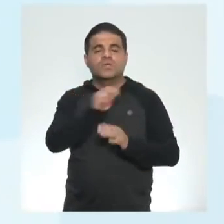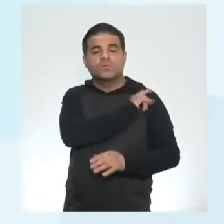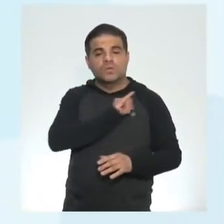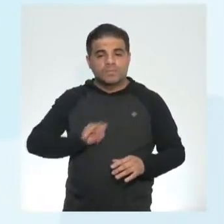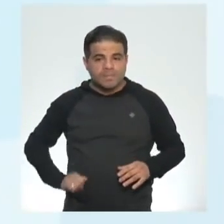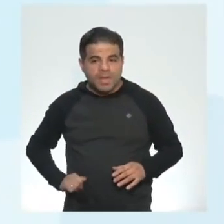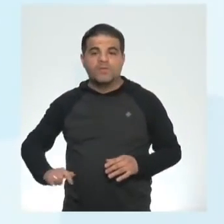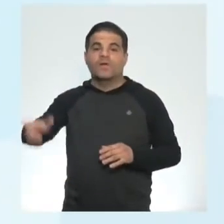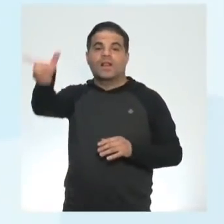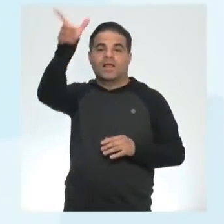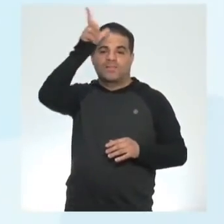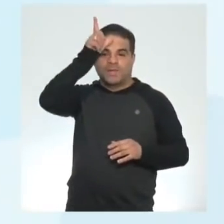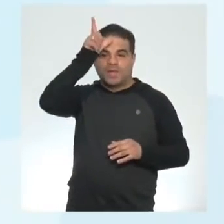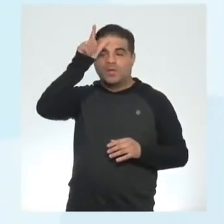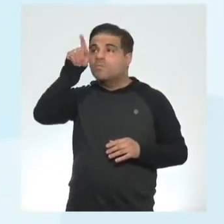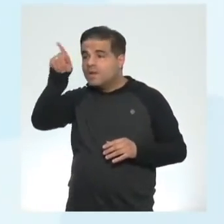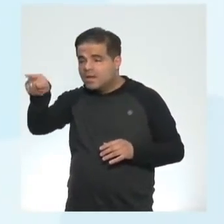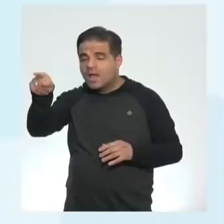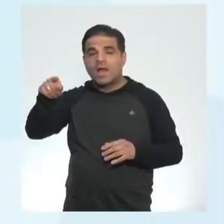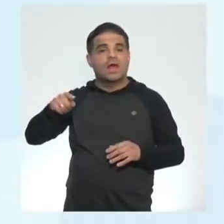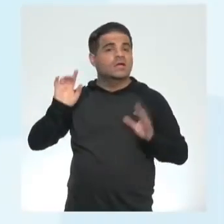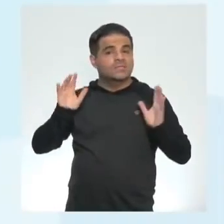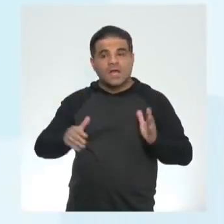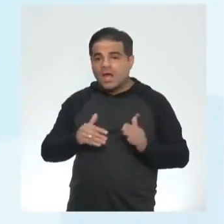Alemão, só que eles estão